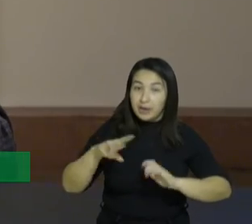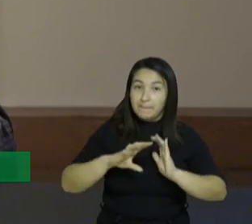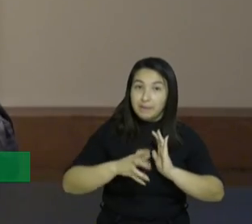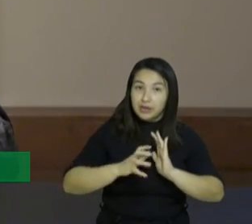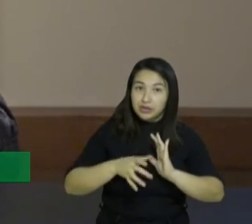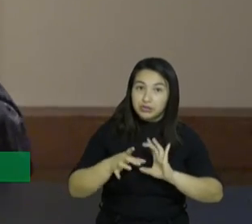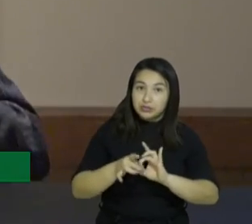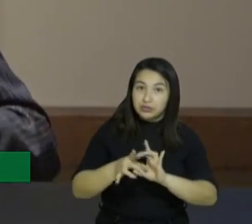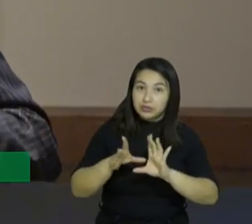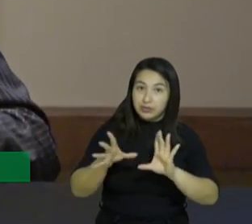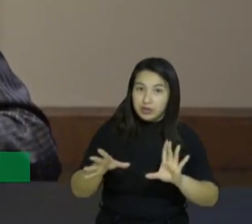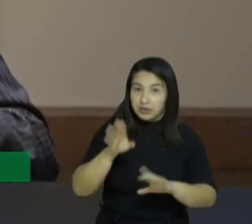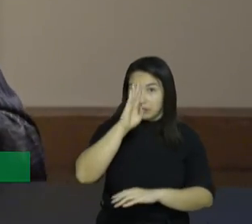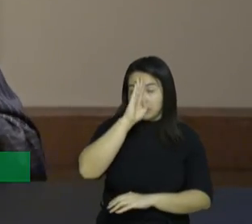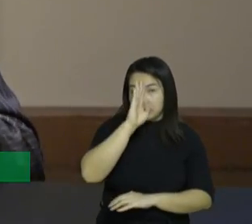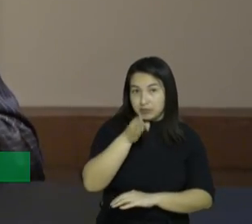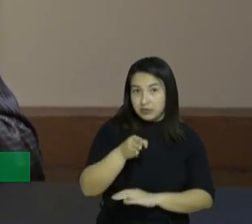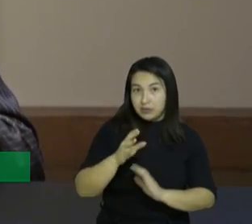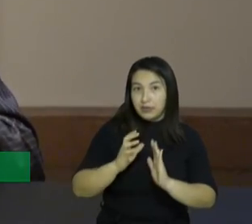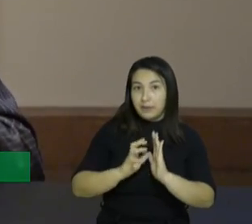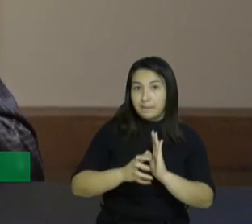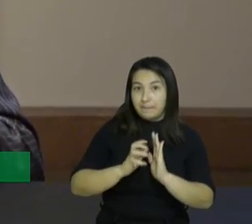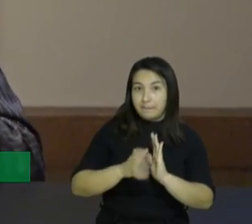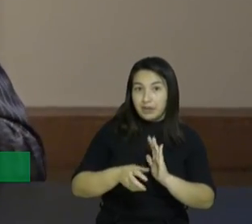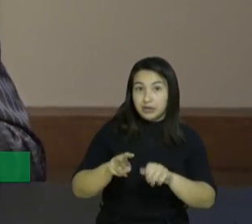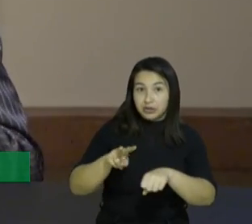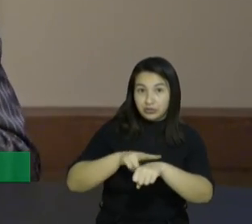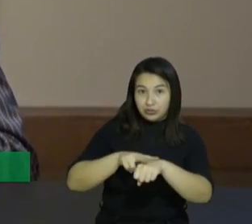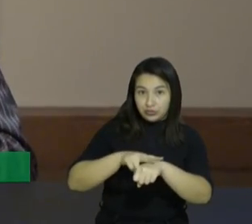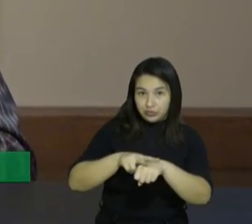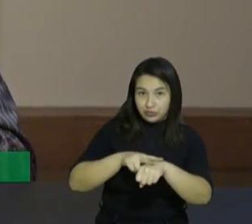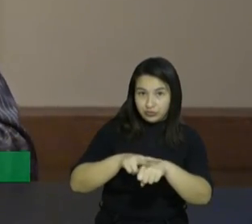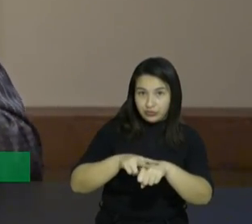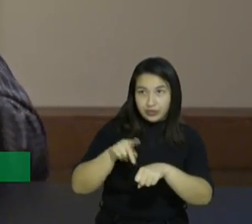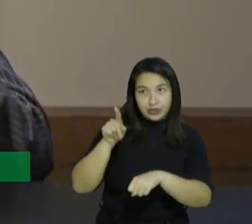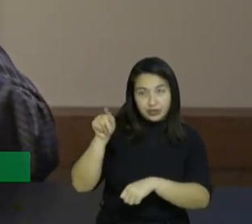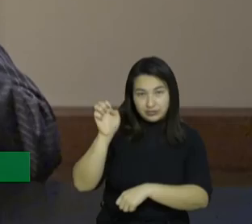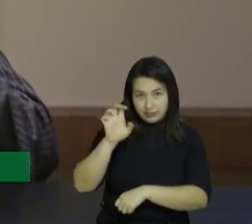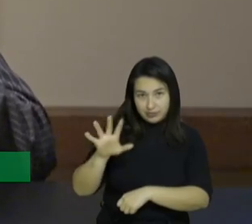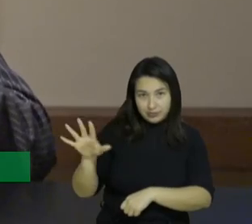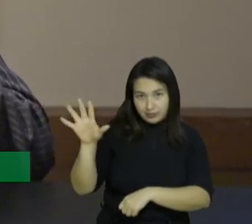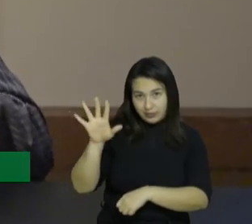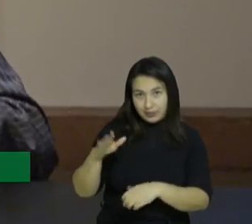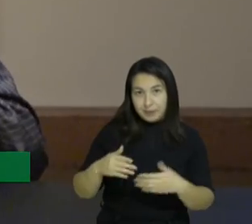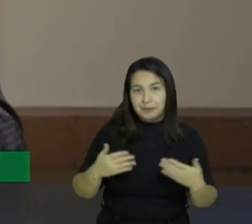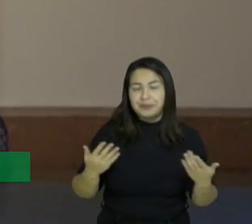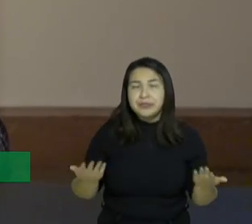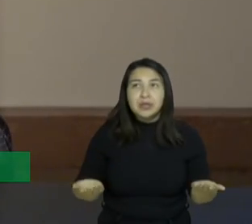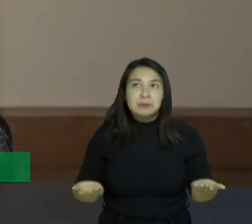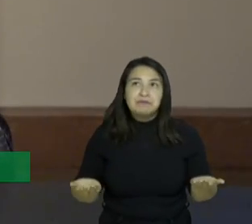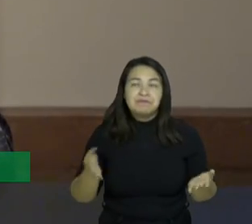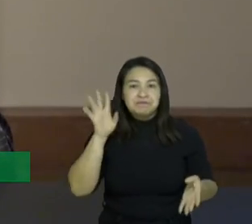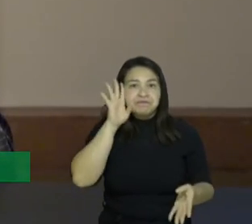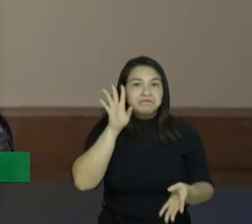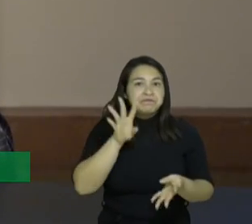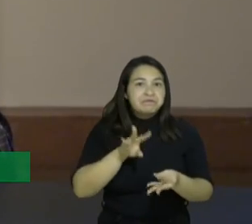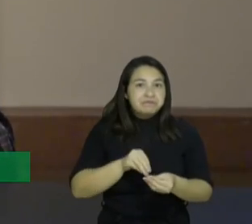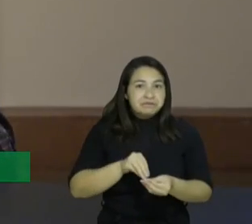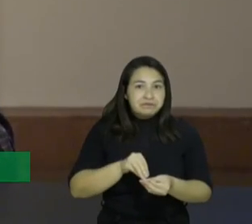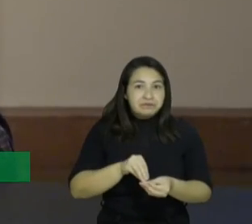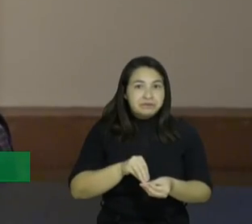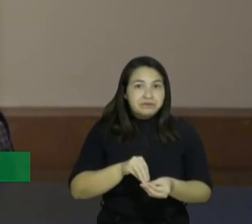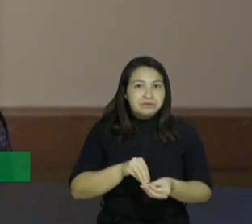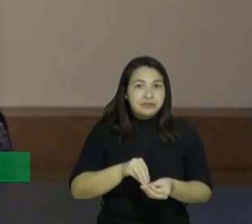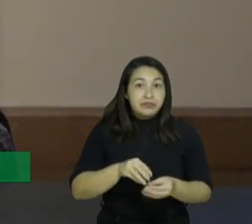bloco liberal e principalmente para partidos verdes né na Europa então portanto eh